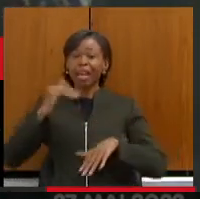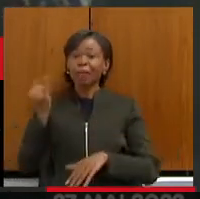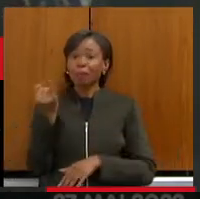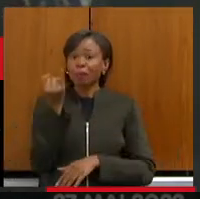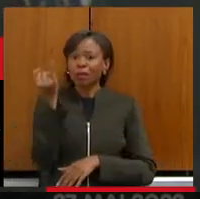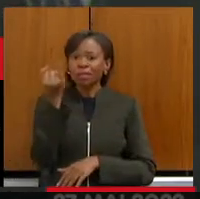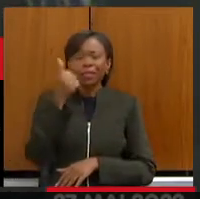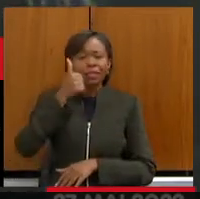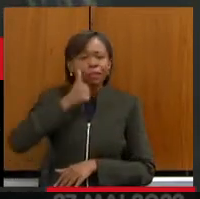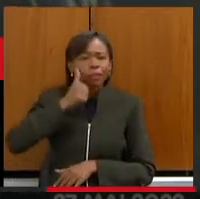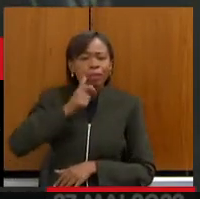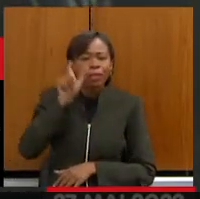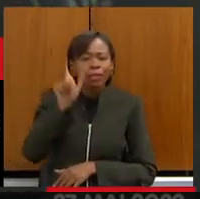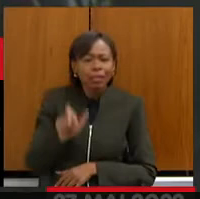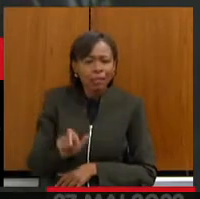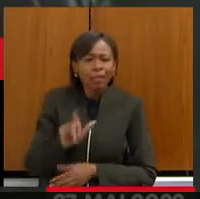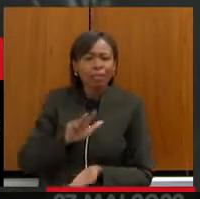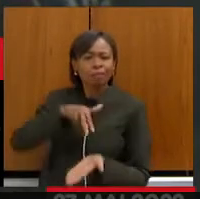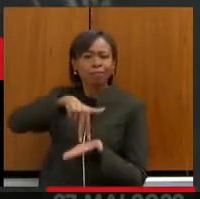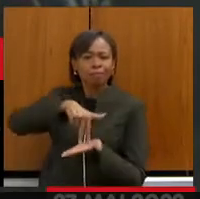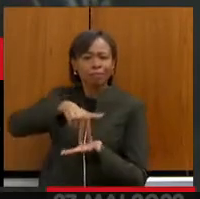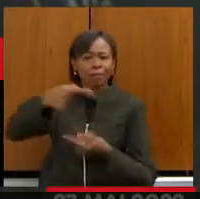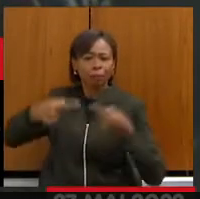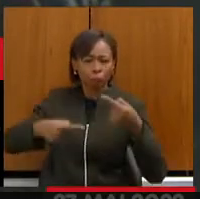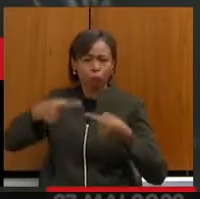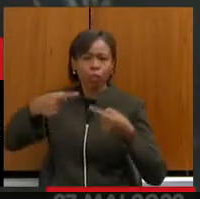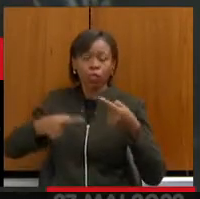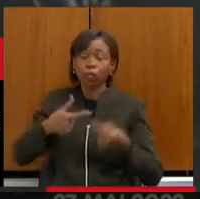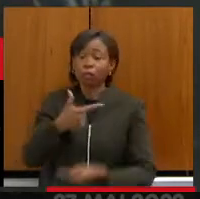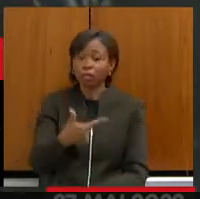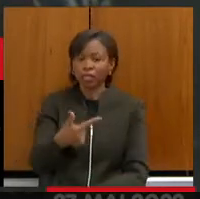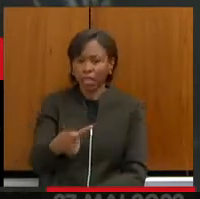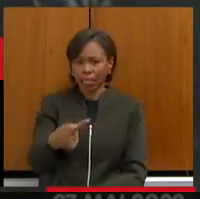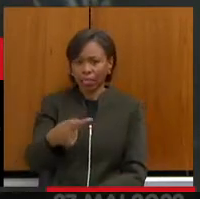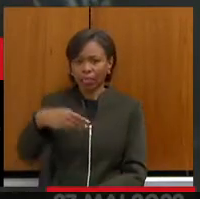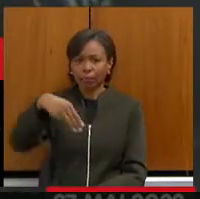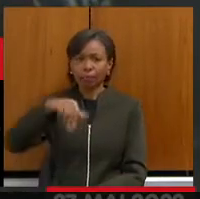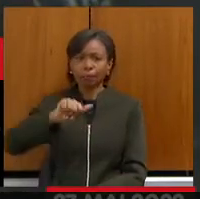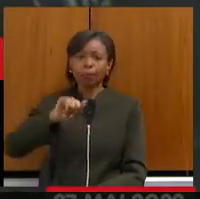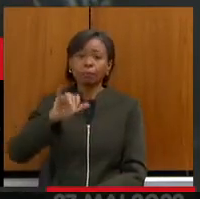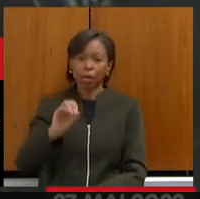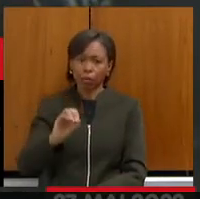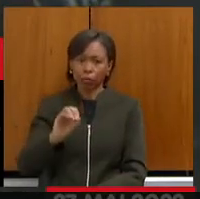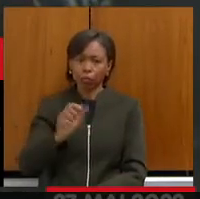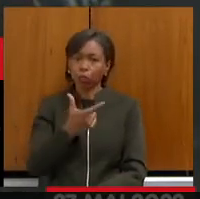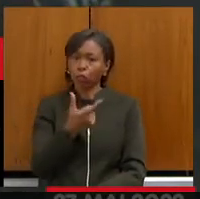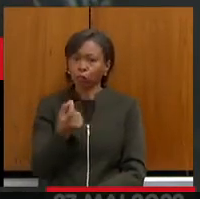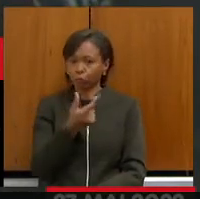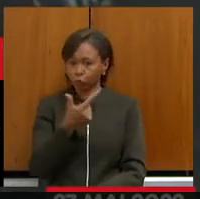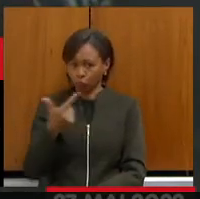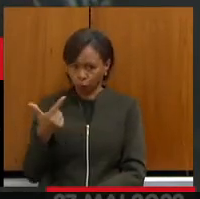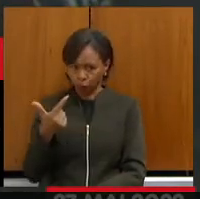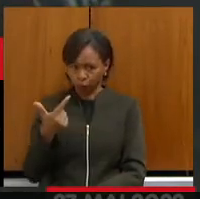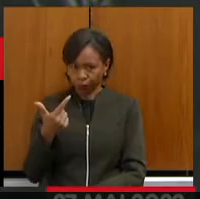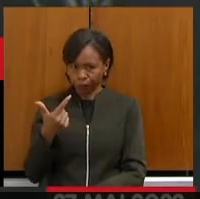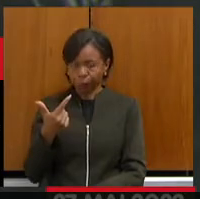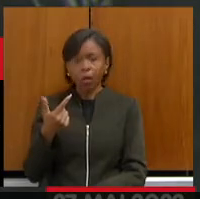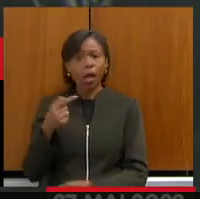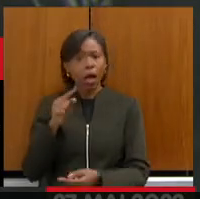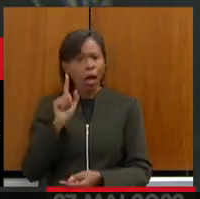mulheres na política no dia vinte e sete de maio de 2022 e como ato simbólico